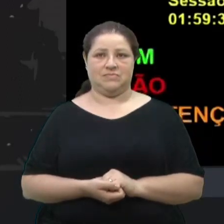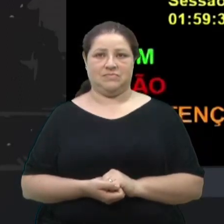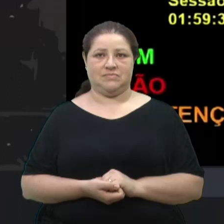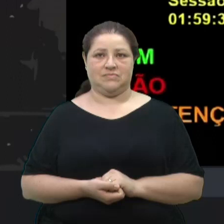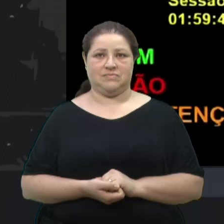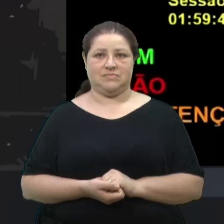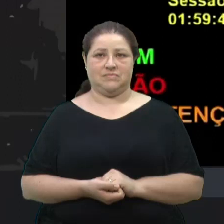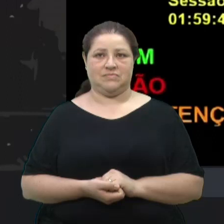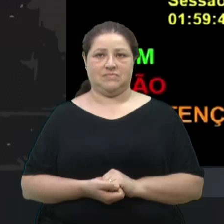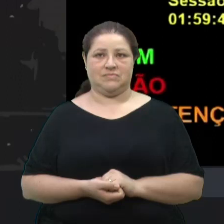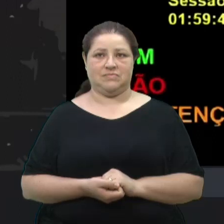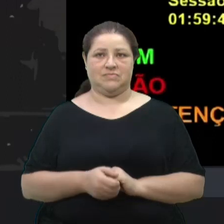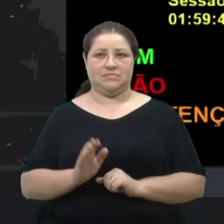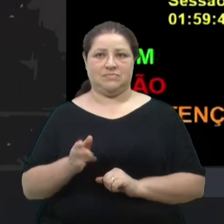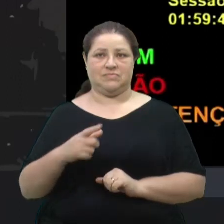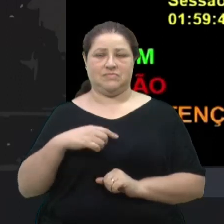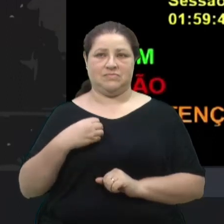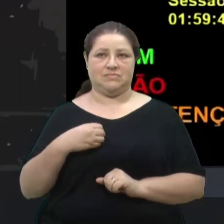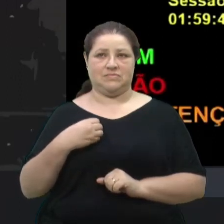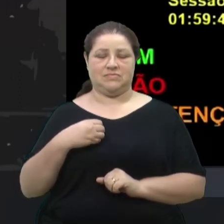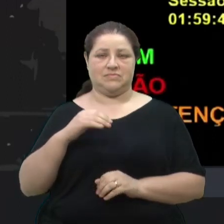Juliano já está aí, então, vota sim.